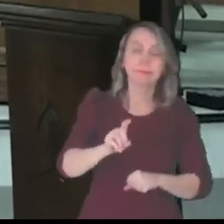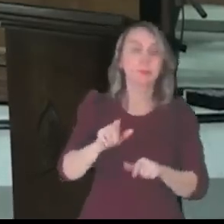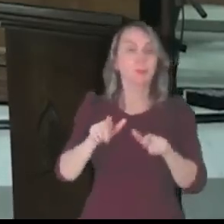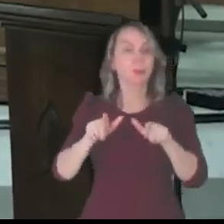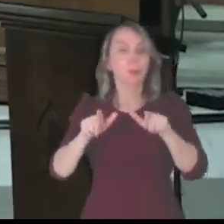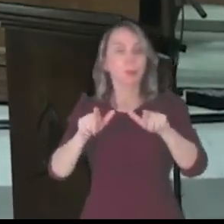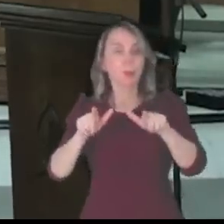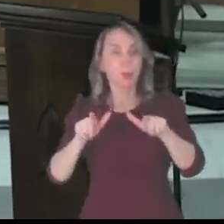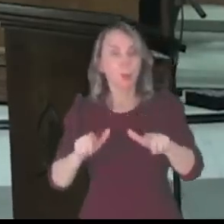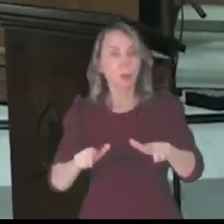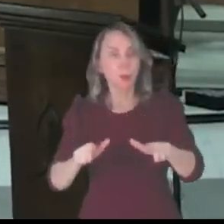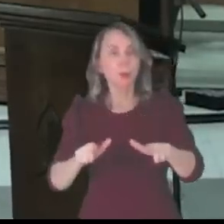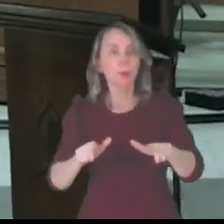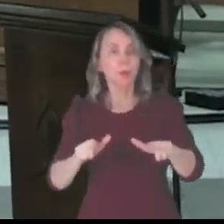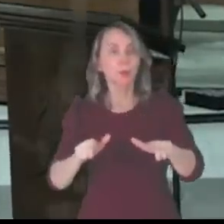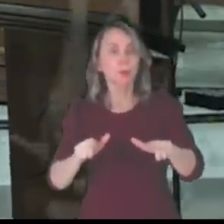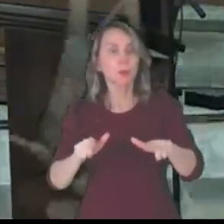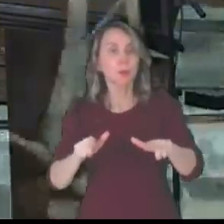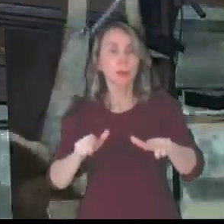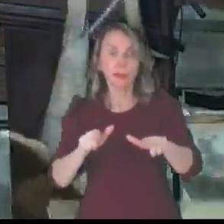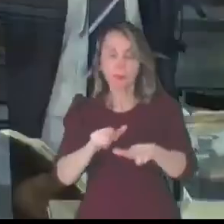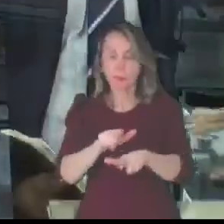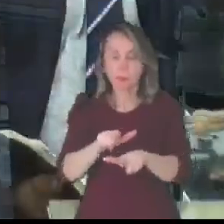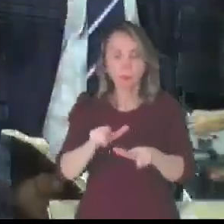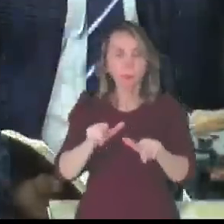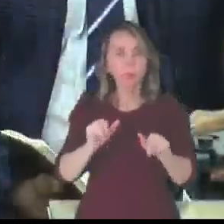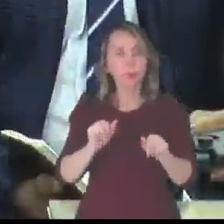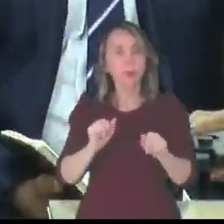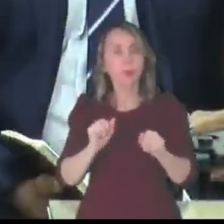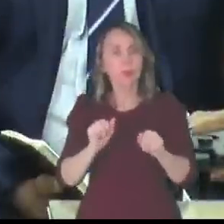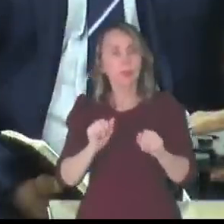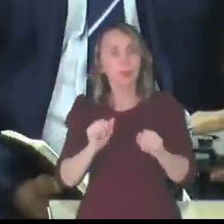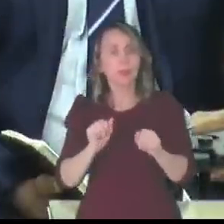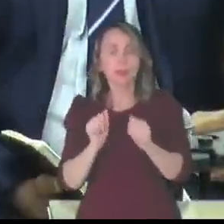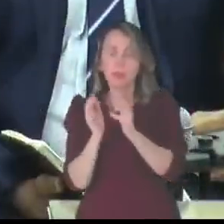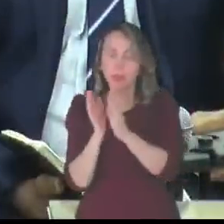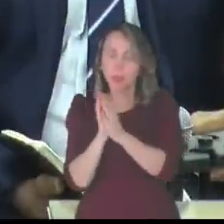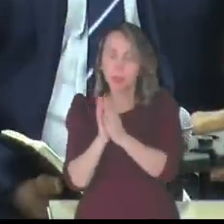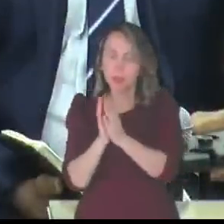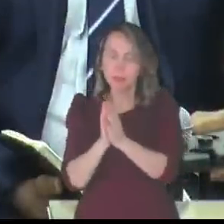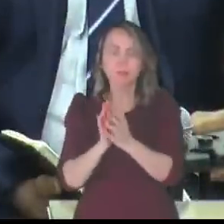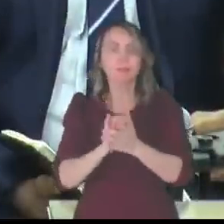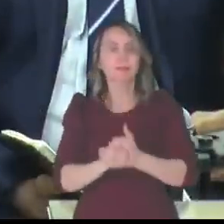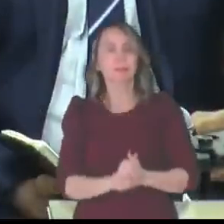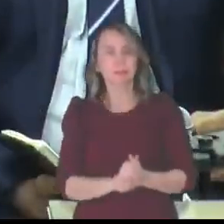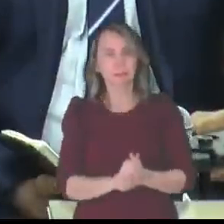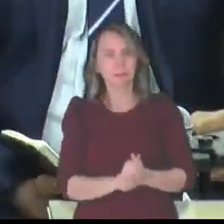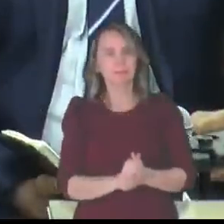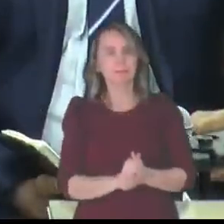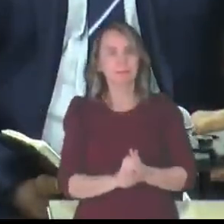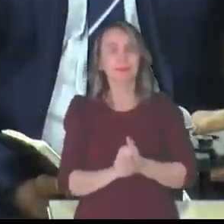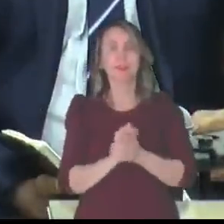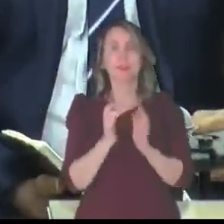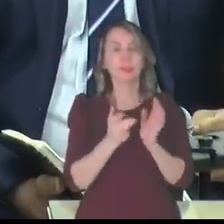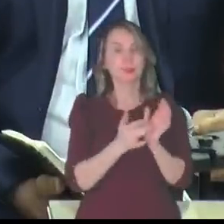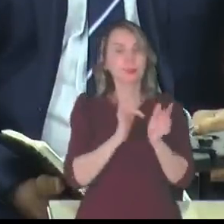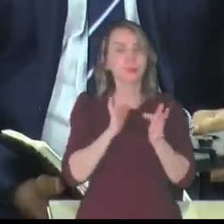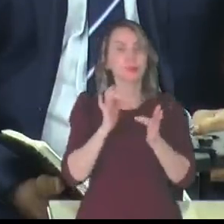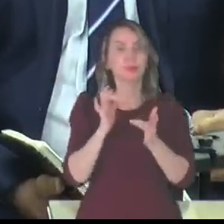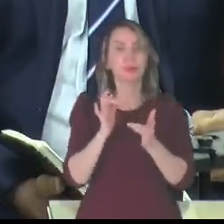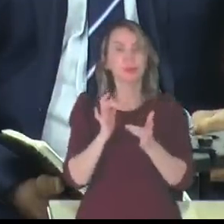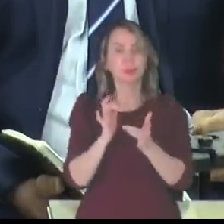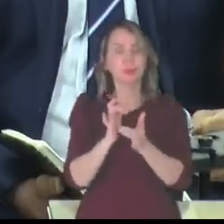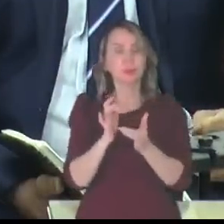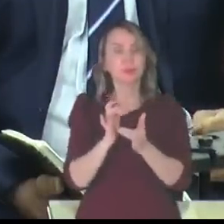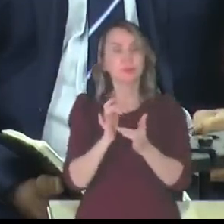ali orava olha Jesus como homem antes que a sombra desaparecesse antes